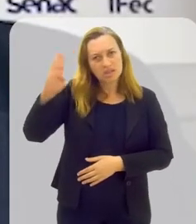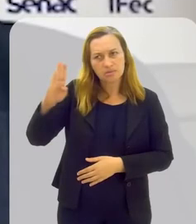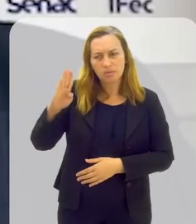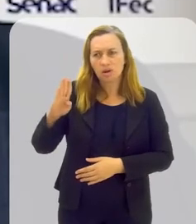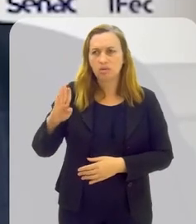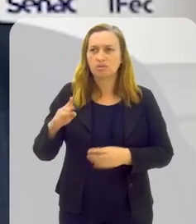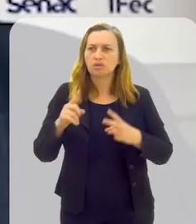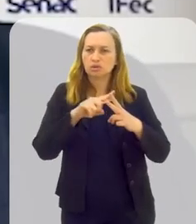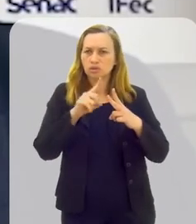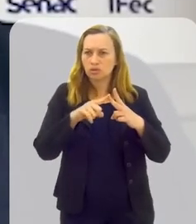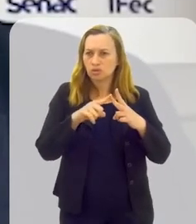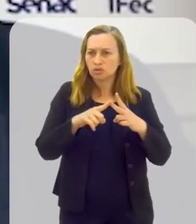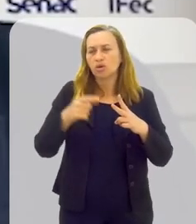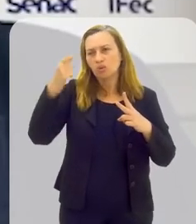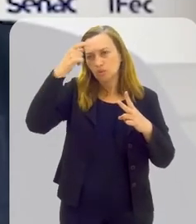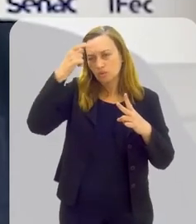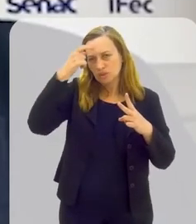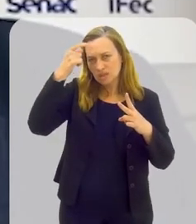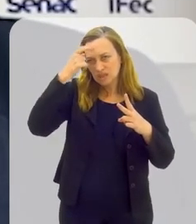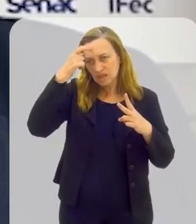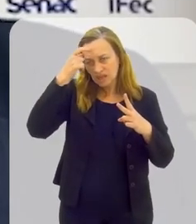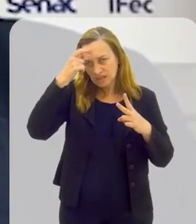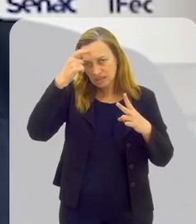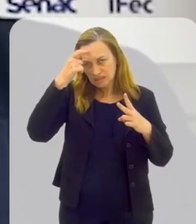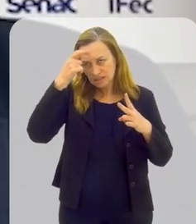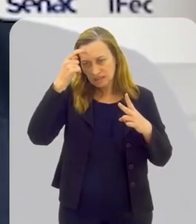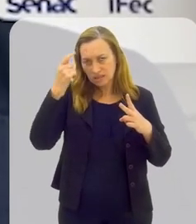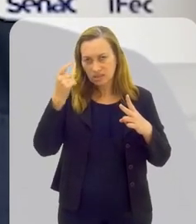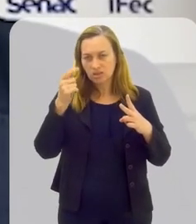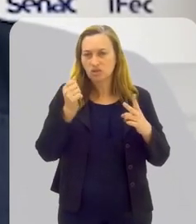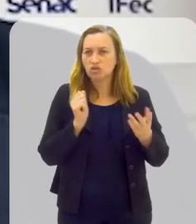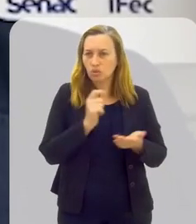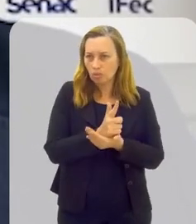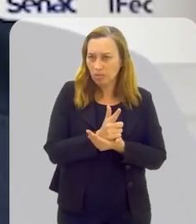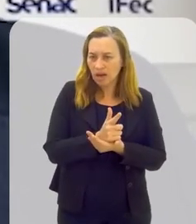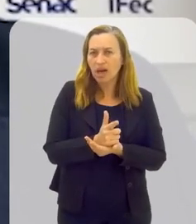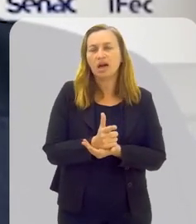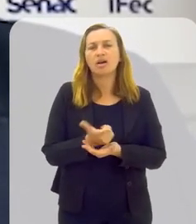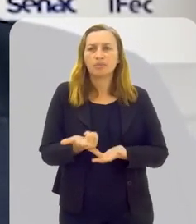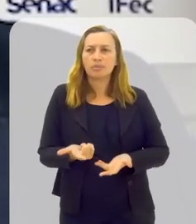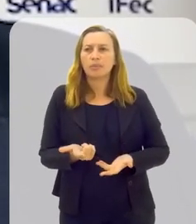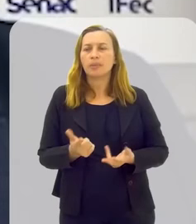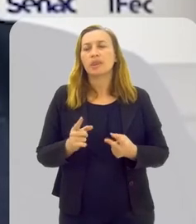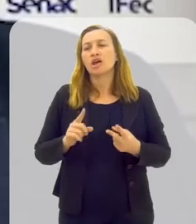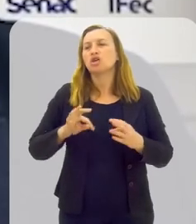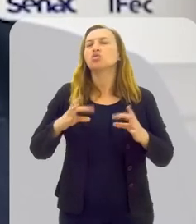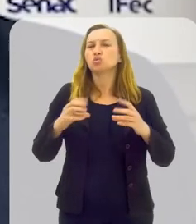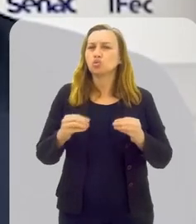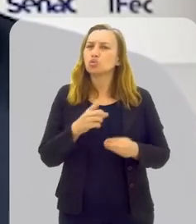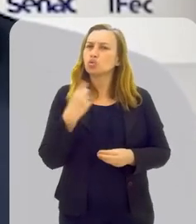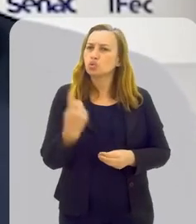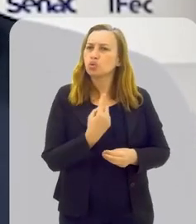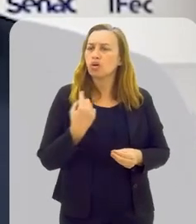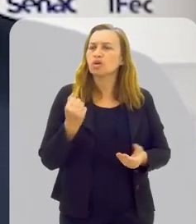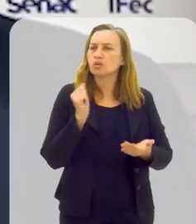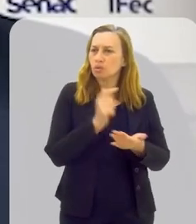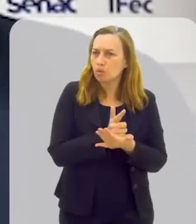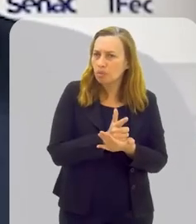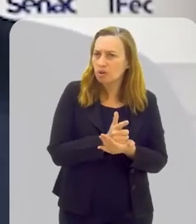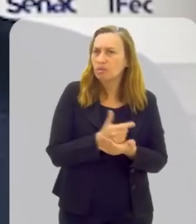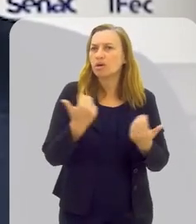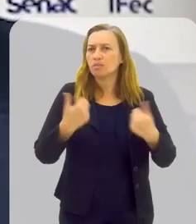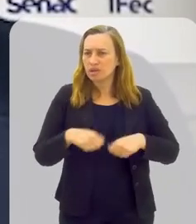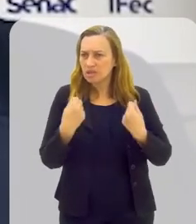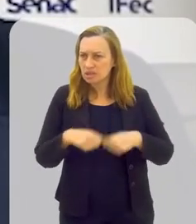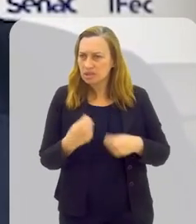o Instituto ele tem dois grandes Pilares uma consumo consciente e a gente precisa consumir mas de forma consciente mas a tudo